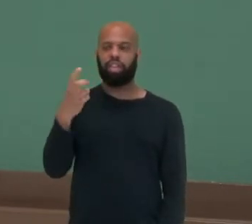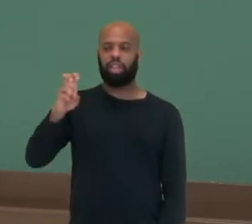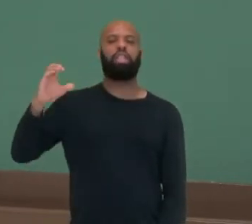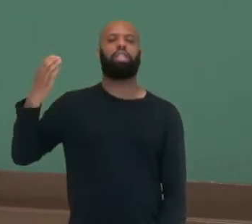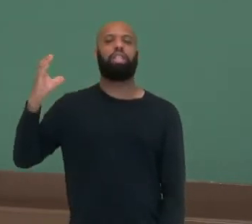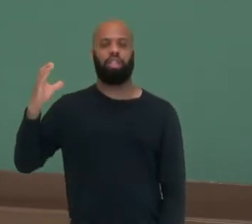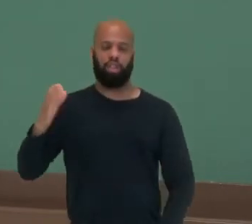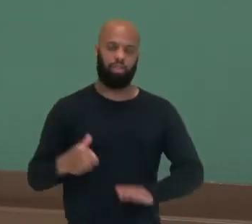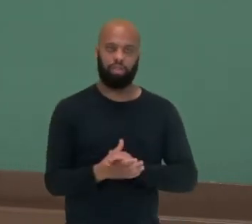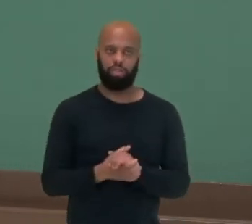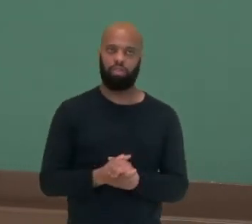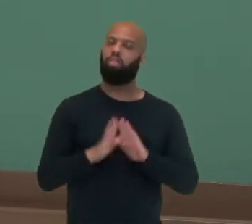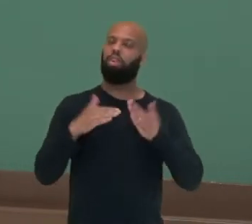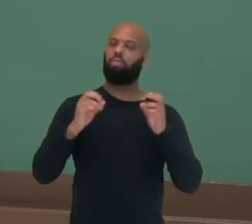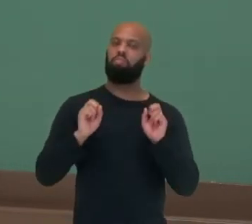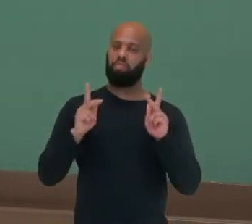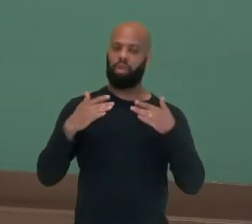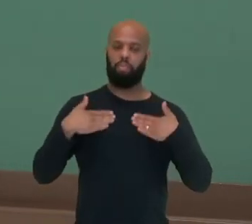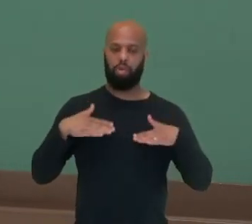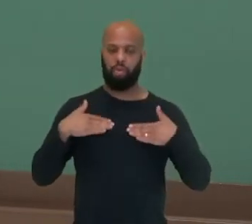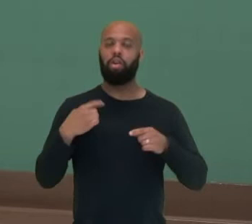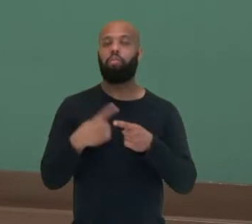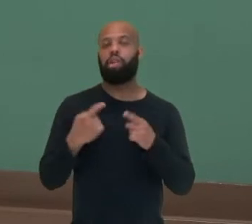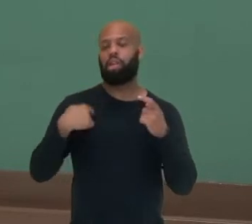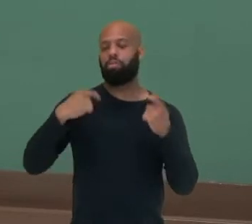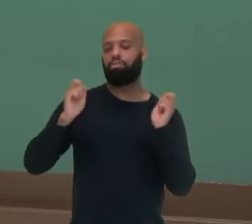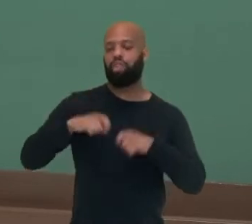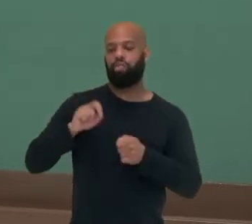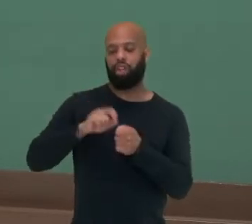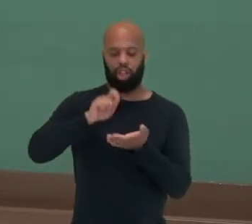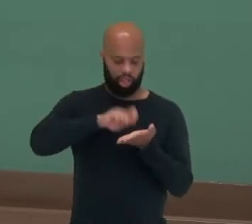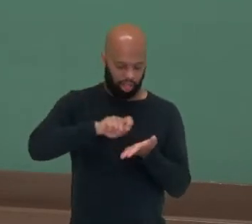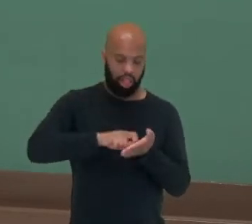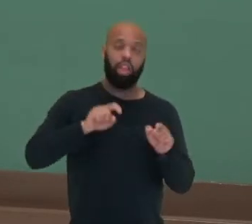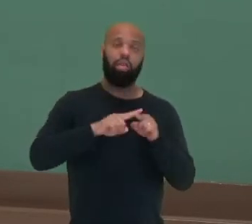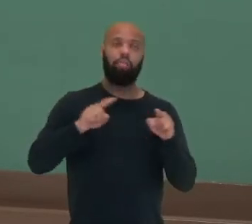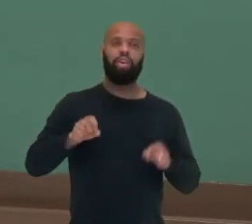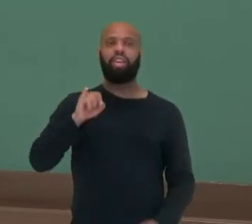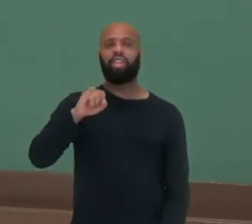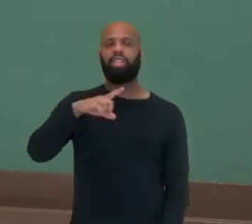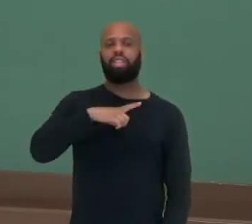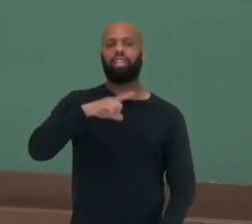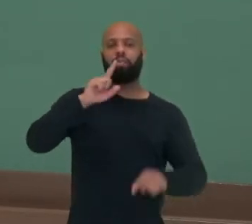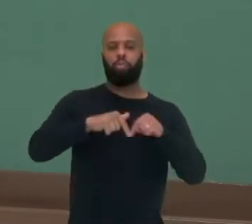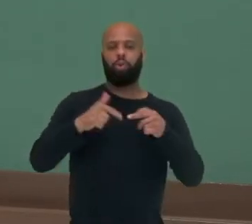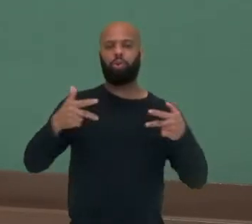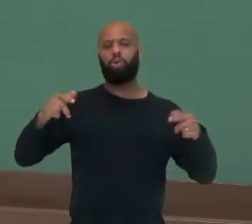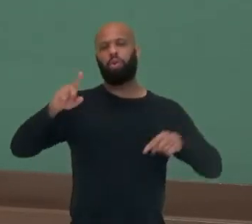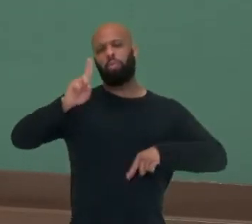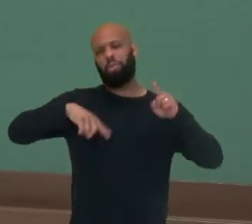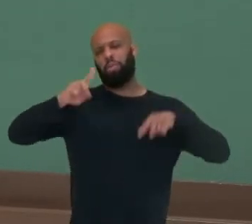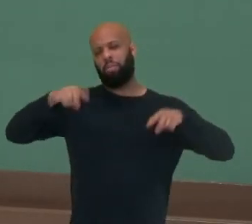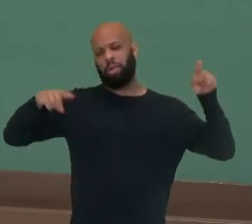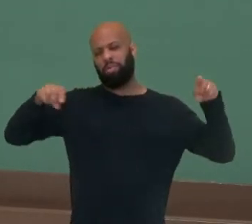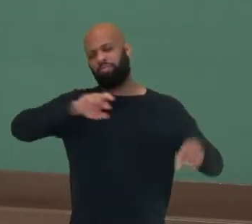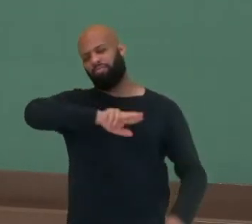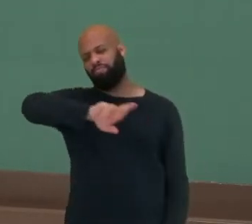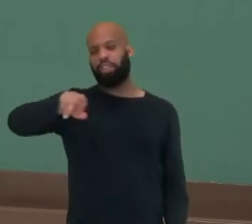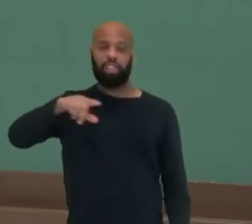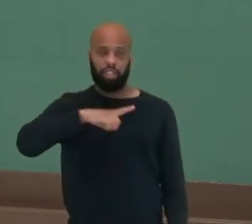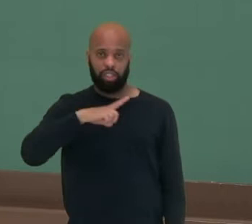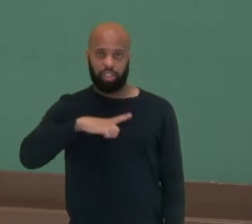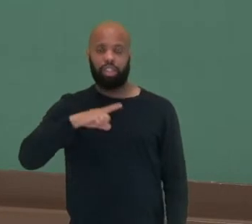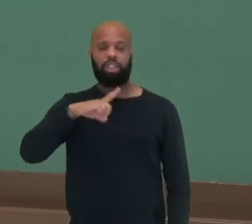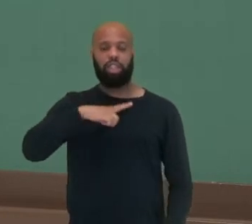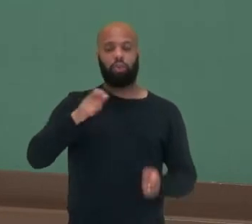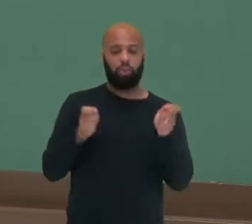194,15. Bem, tranquilo, eu poderia fazer isso na mão, mas imagine se os seus produtos fossem diversos. Você teria